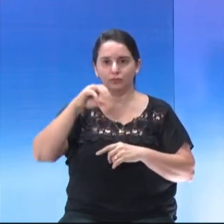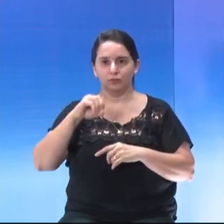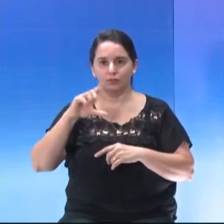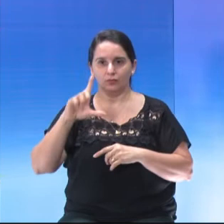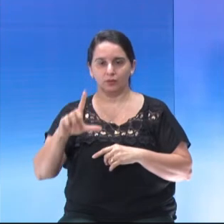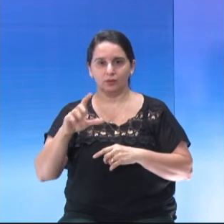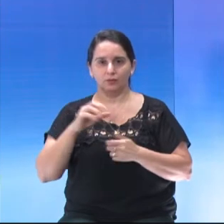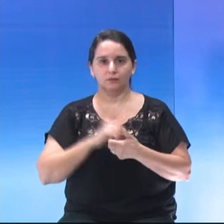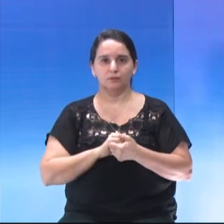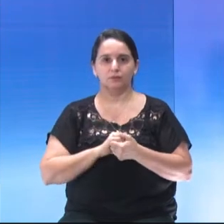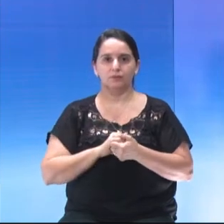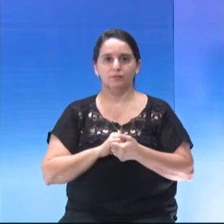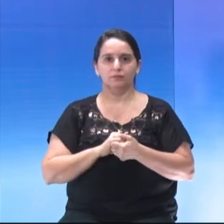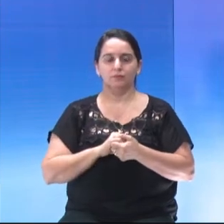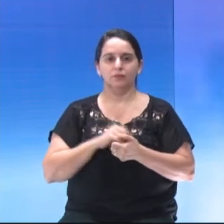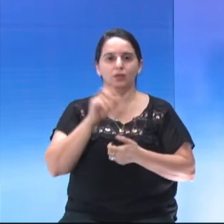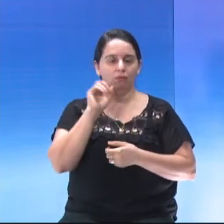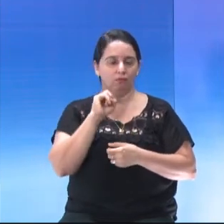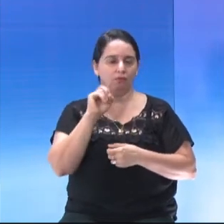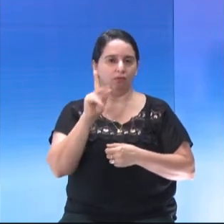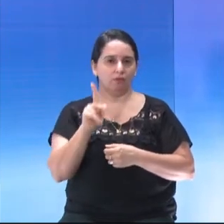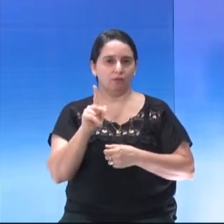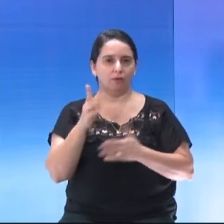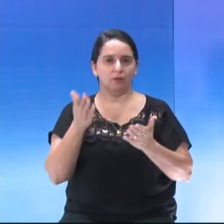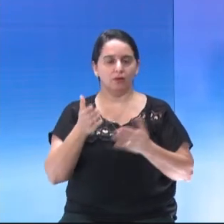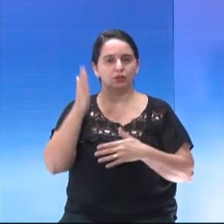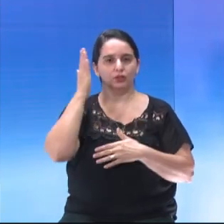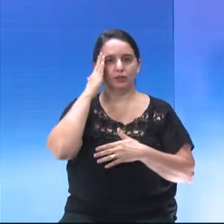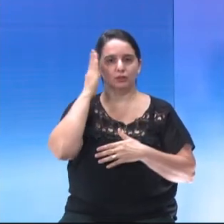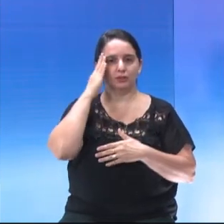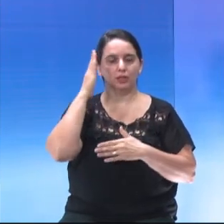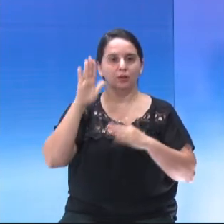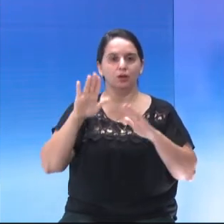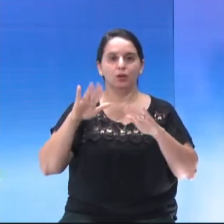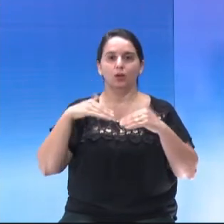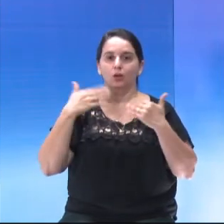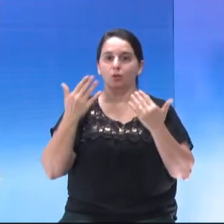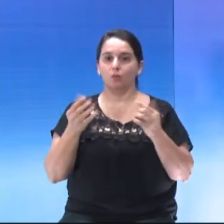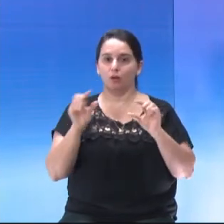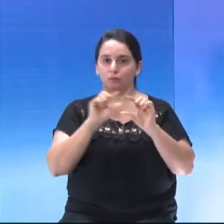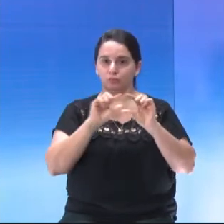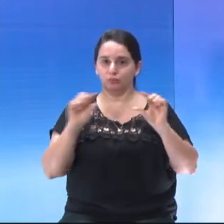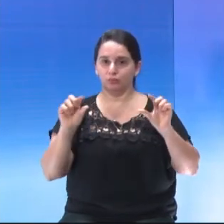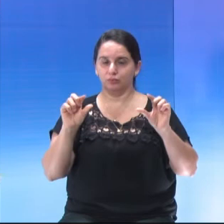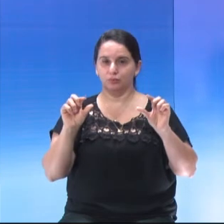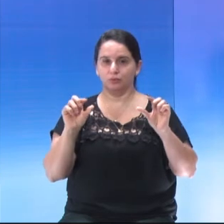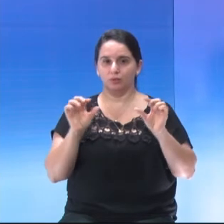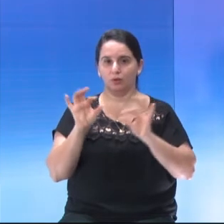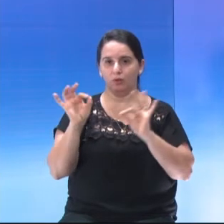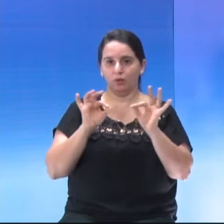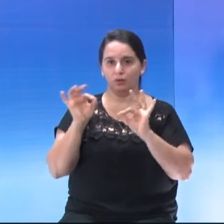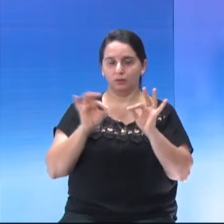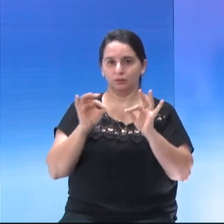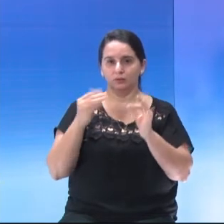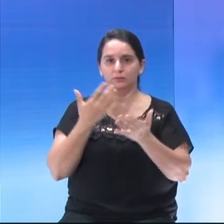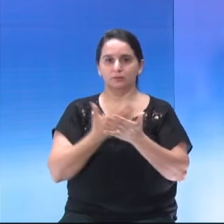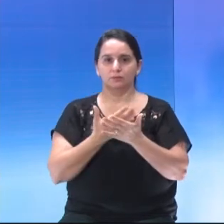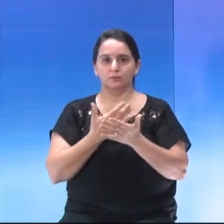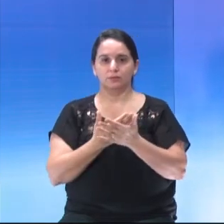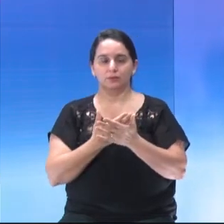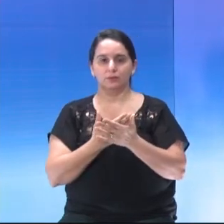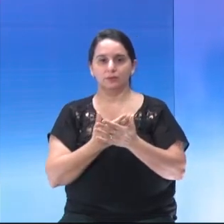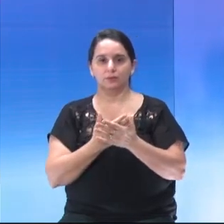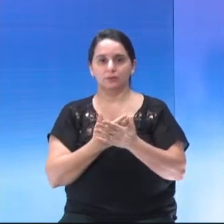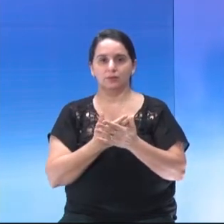ácido lático. Ok, agora que nós já sabemos qual vai ser as manipulações que eu vou aplicar, eu